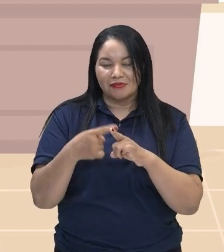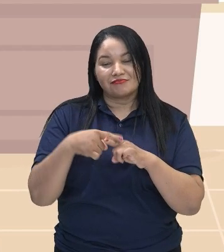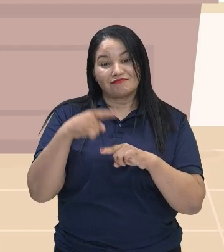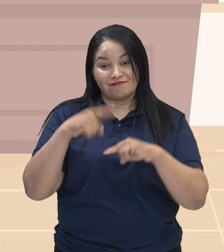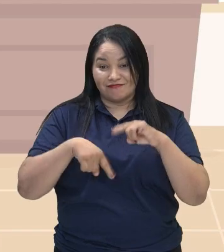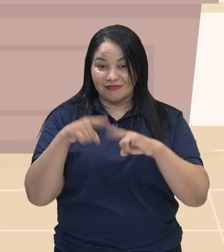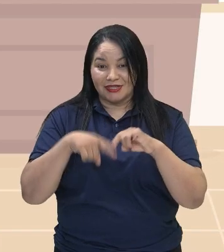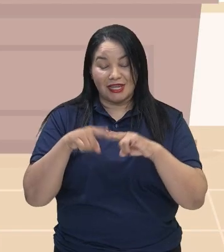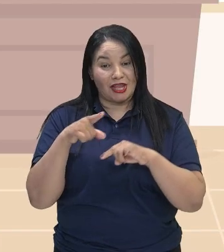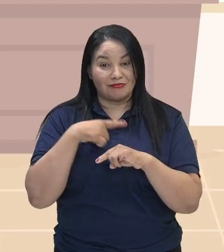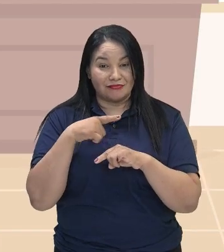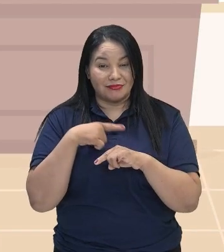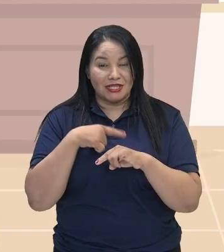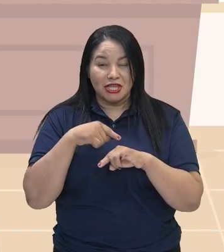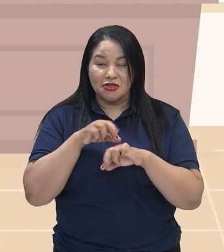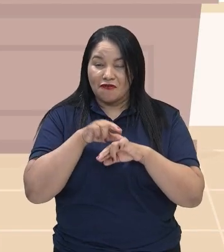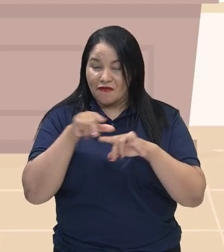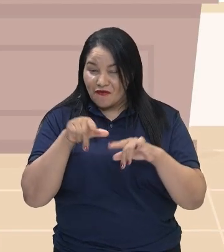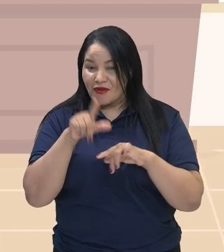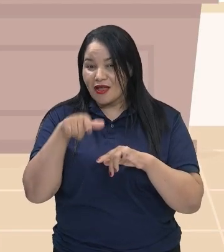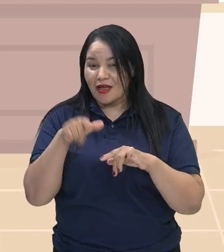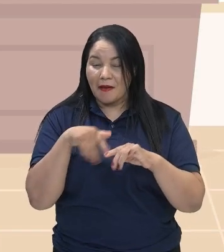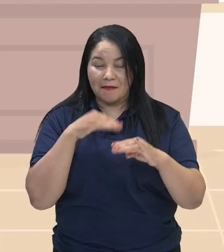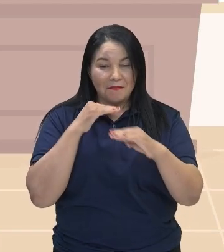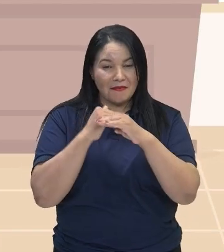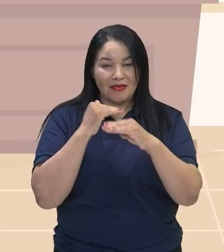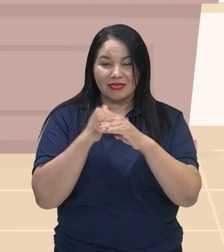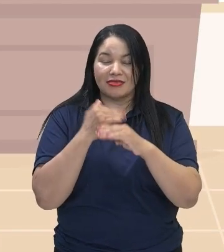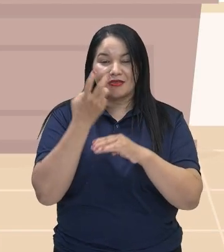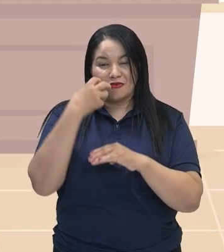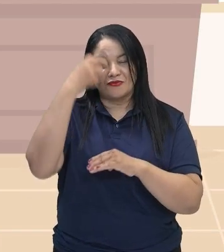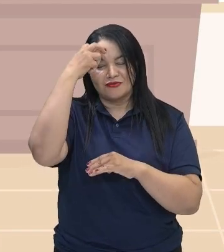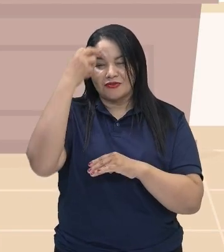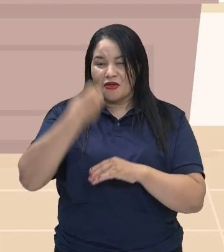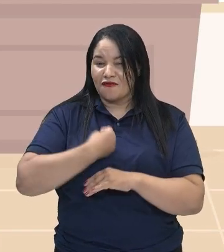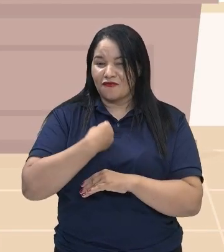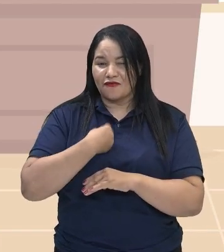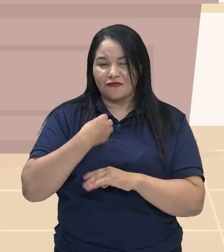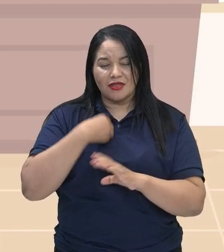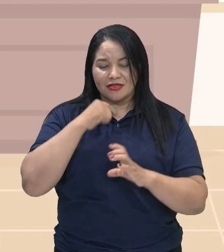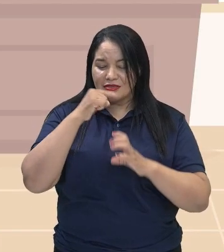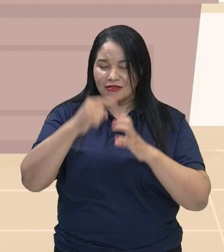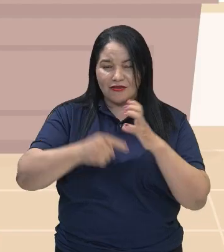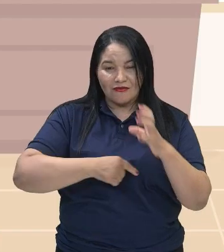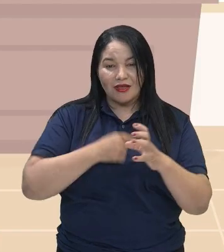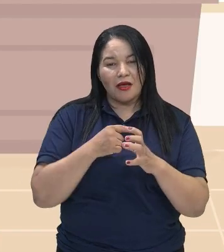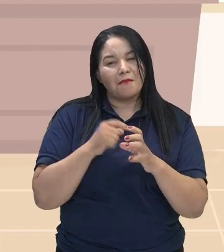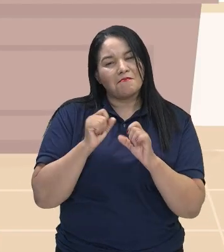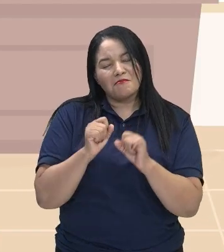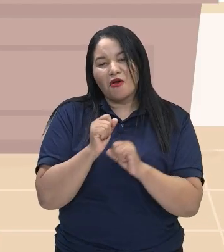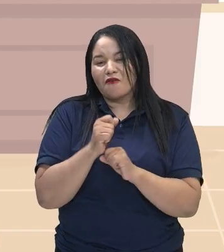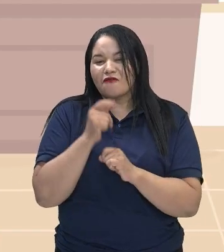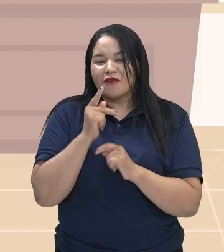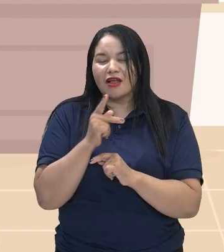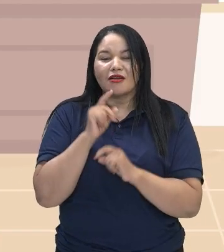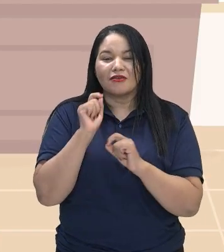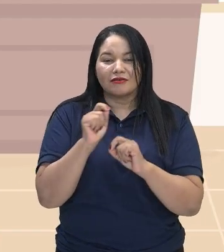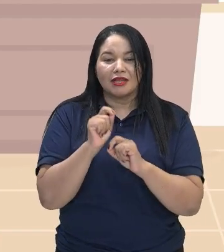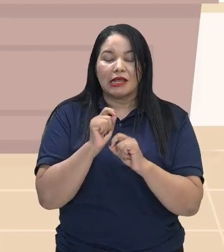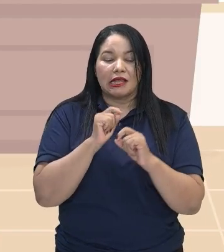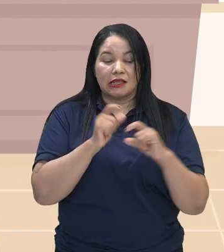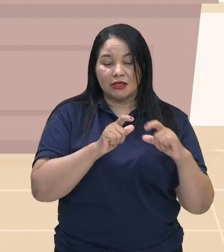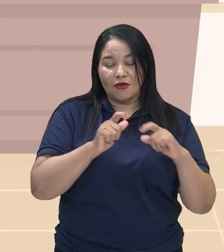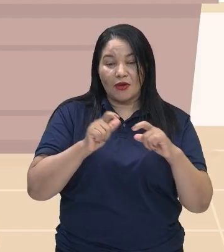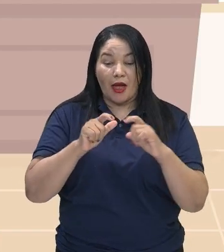são tipo assim, um padrão cultural que está presente em vários, eu vou até dizer, em todos os lugares